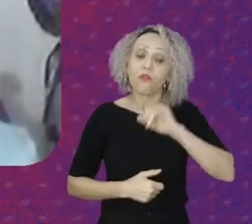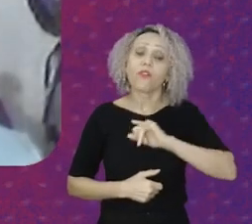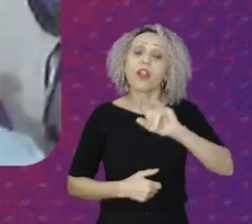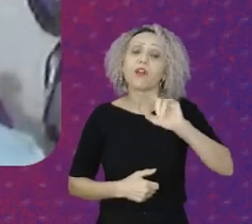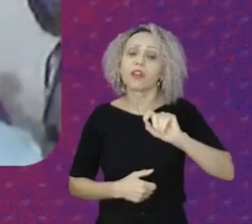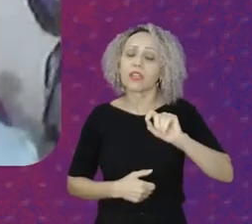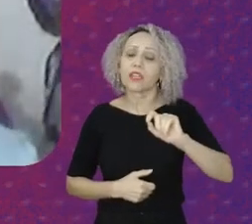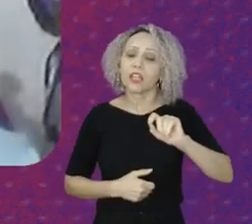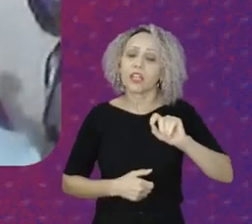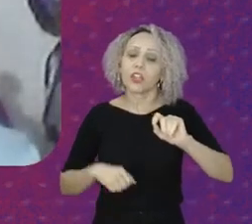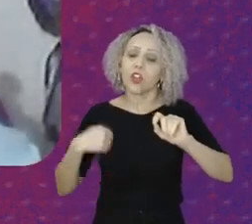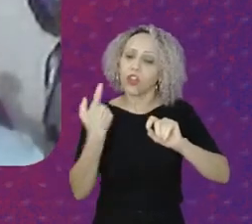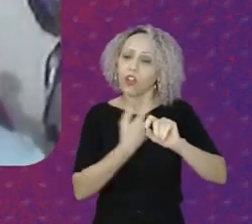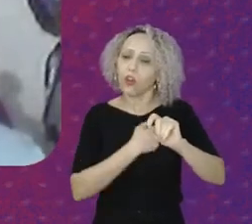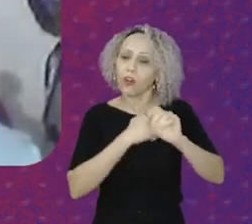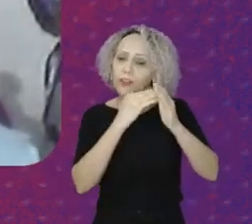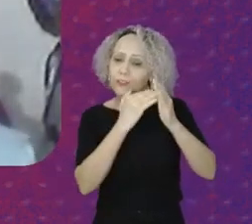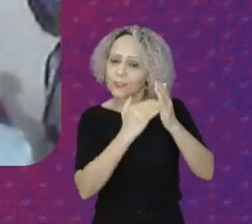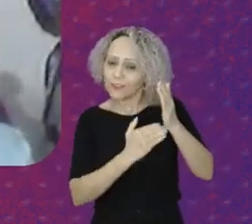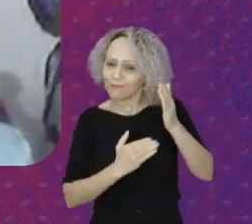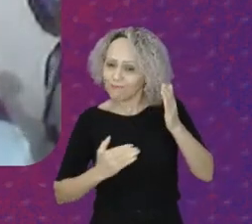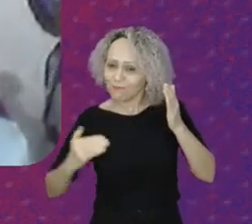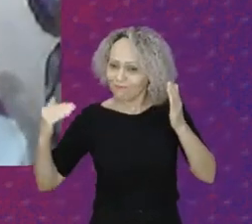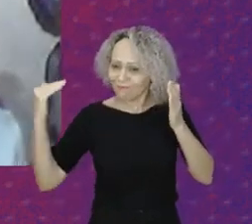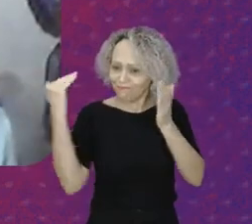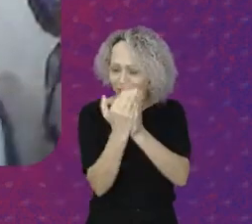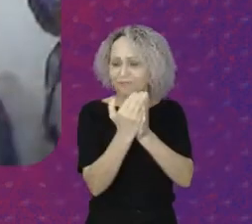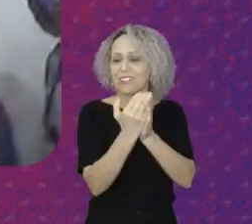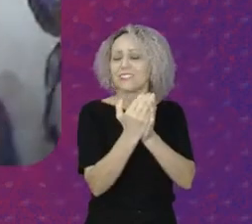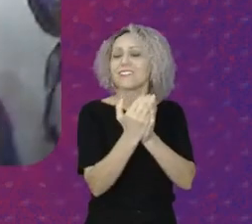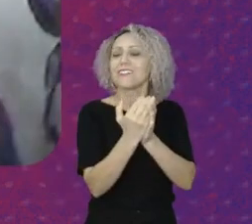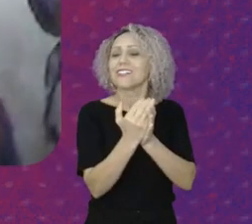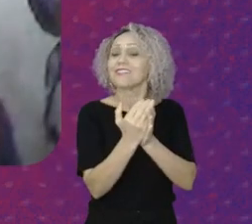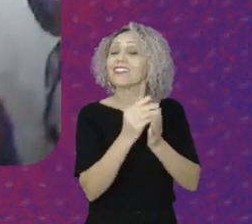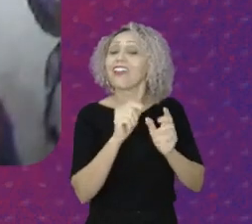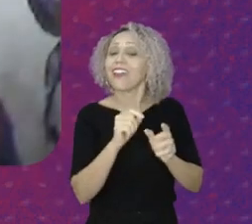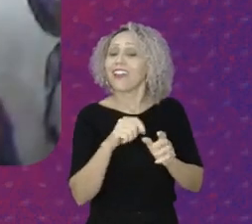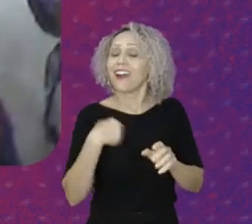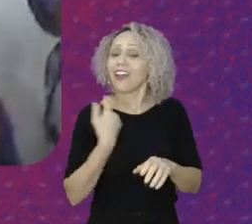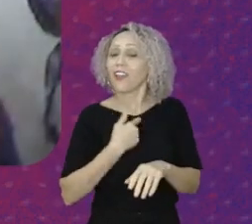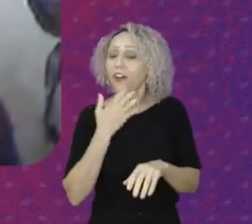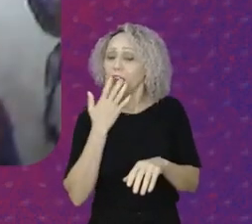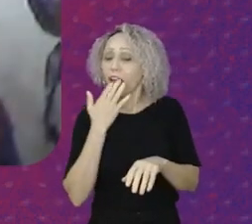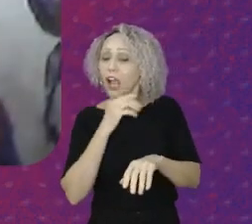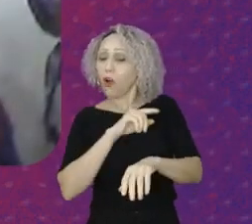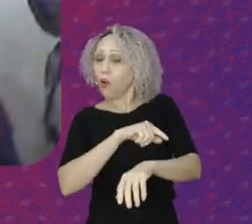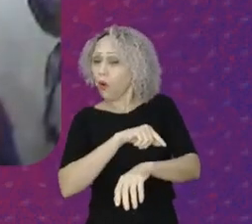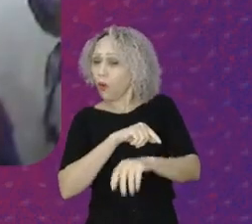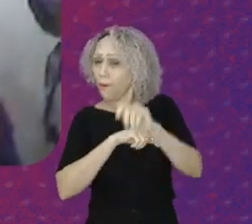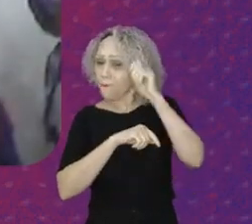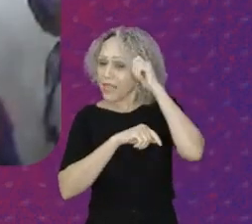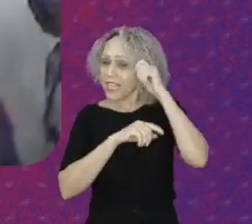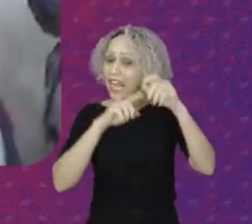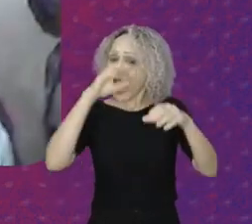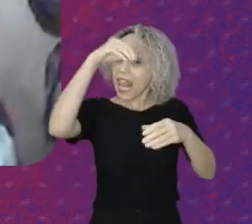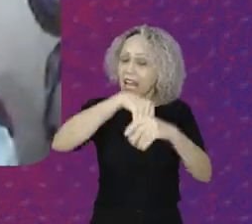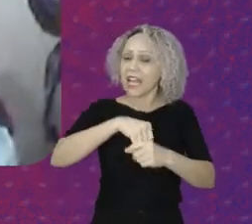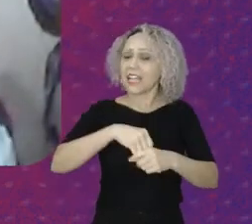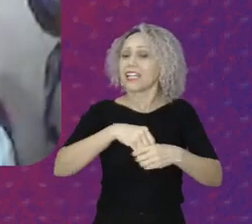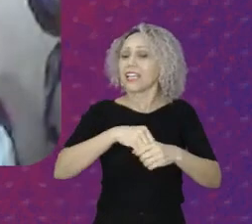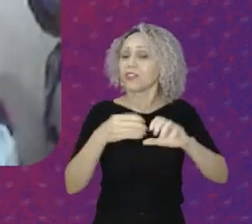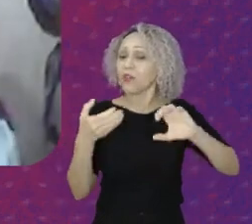um pouquinho a nossa tinta no Congresso Nacional. Agora, nós queremos nas prefeituras e nas câmaras